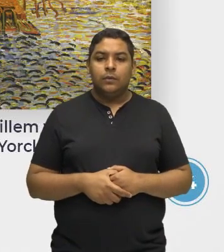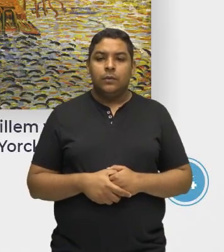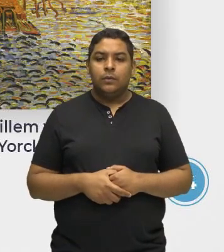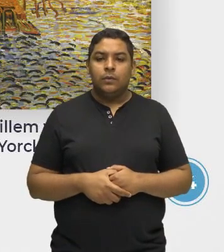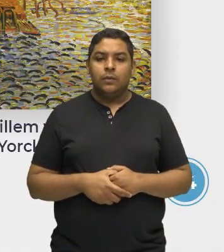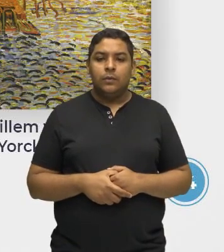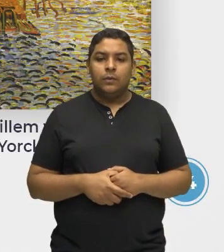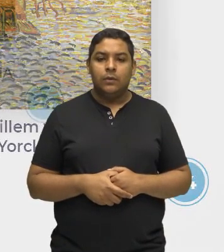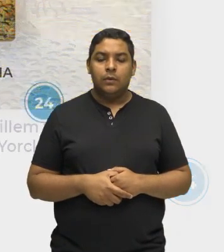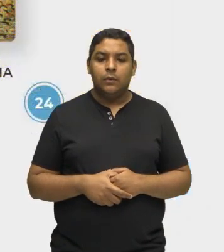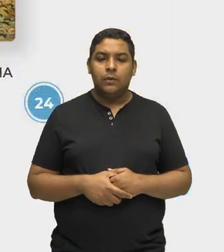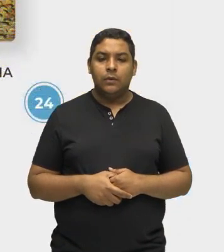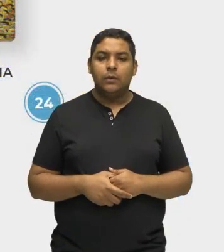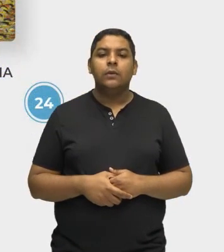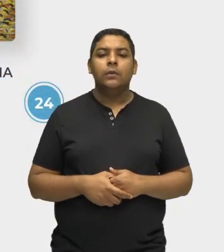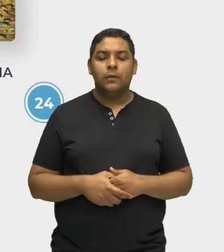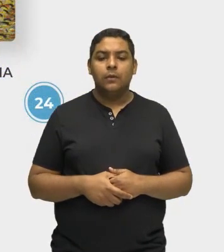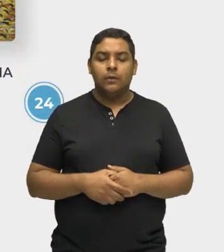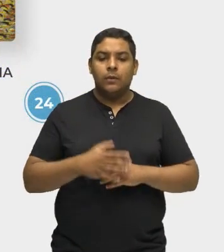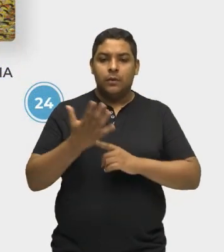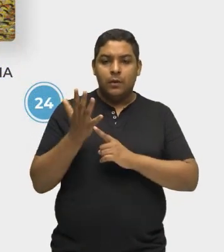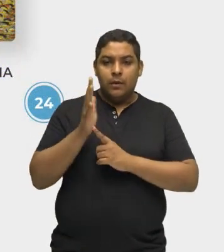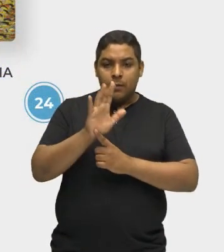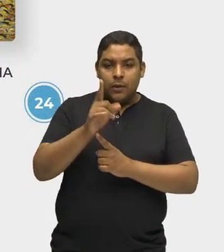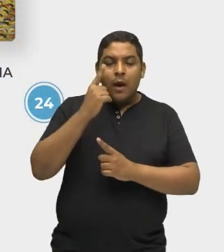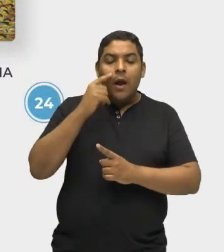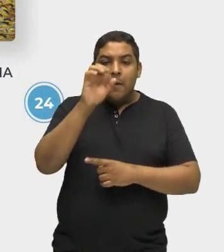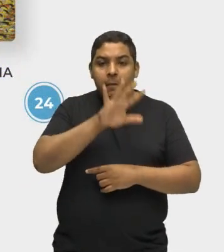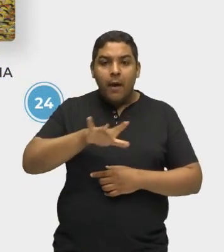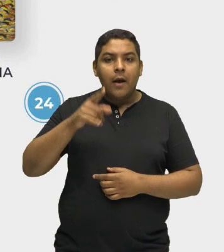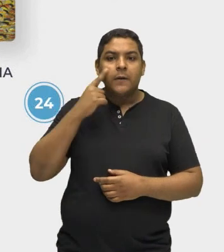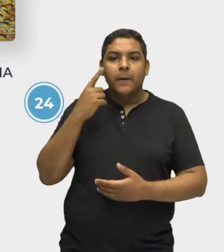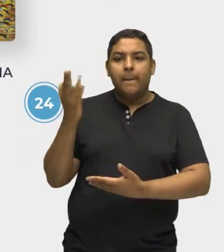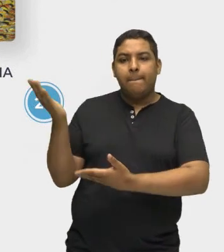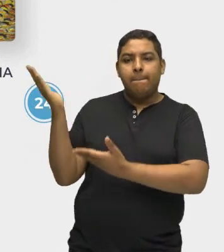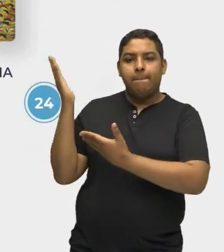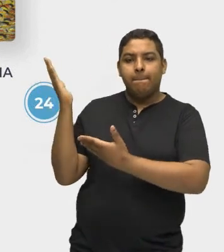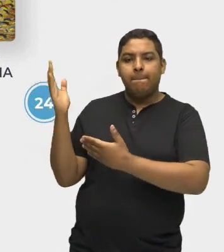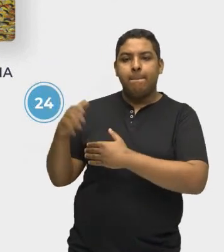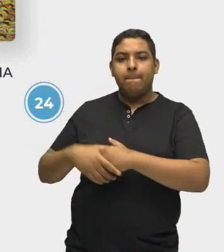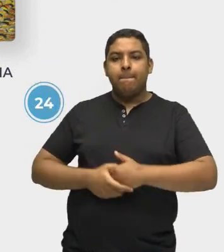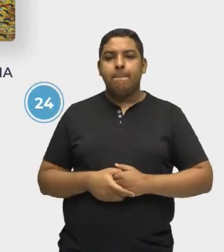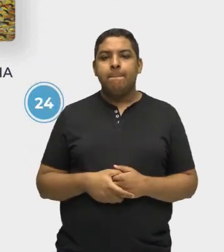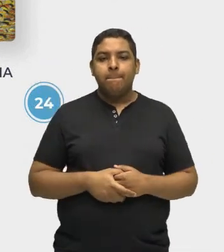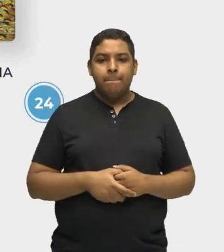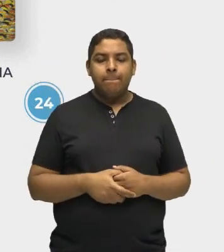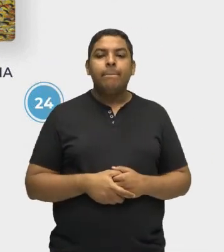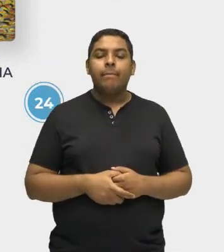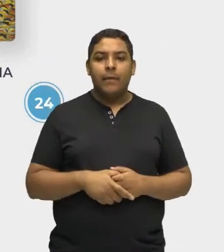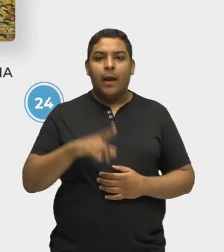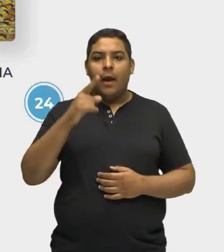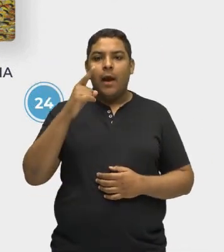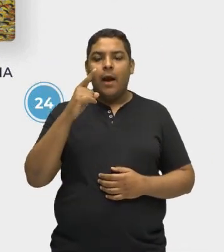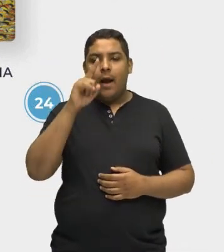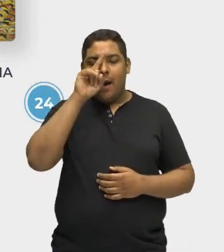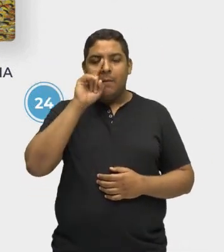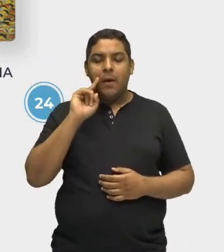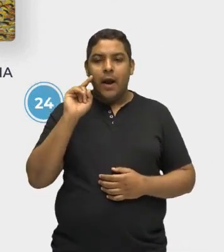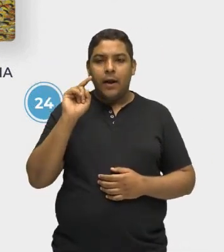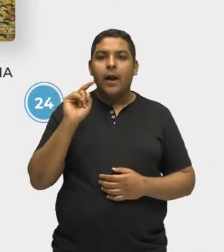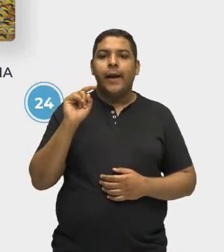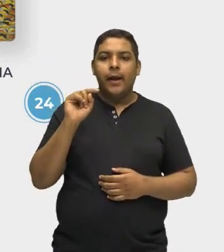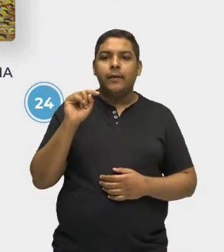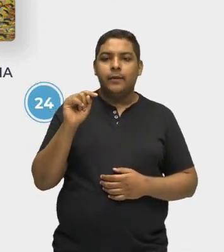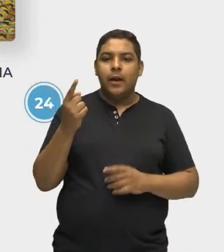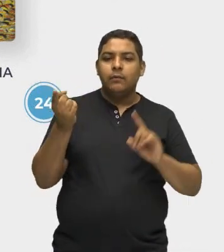Aí no quadro, olha só. Então, esse amarelo ali, ele está né, tá dando contraste ali com o céu, que já